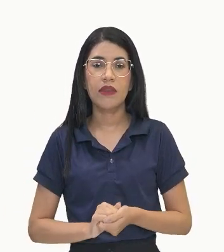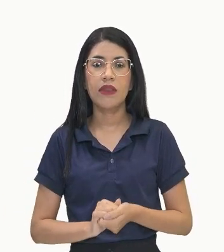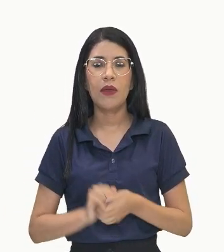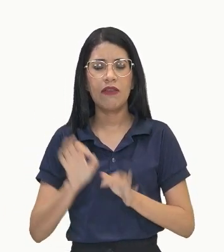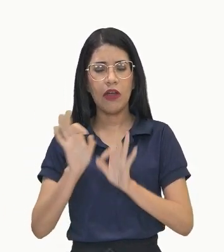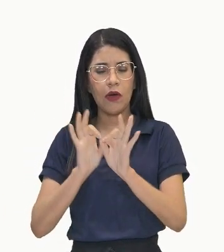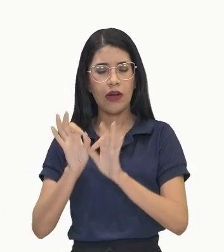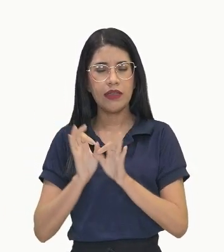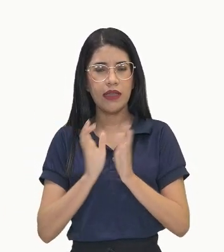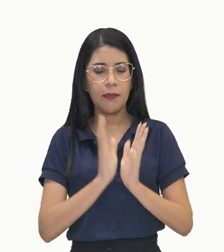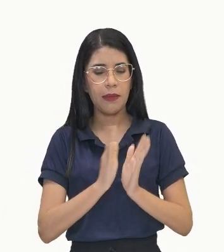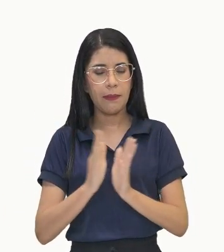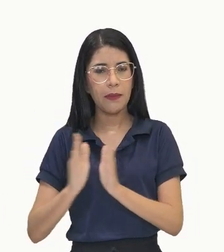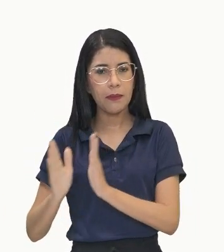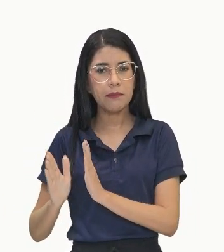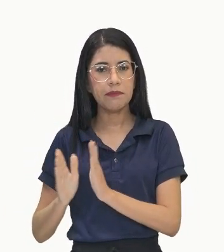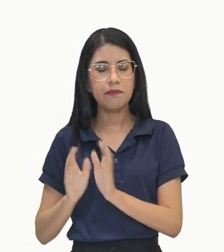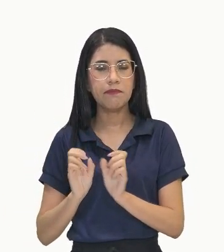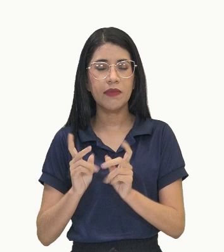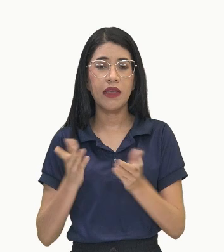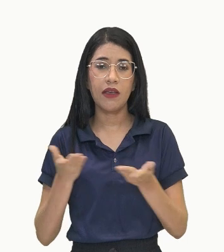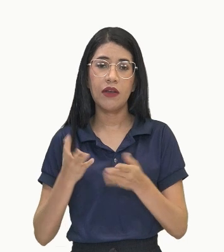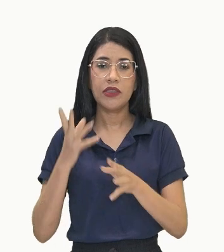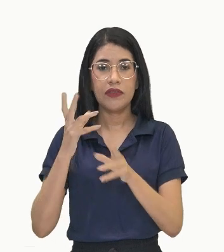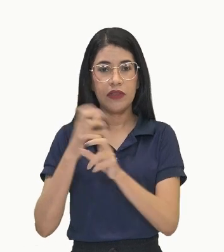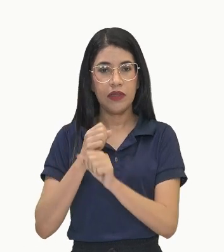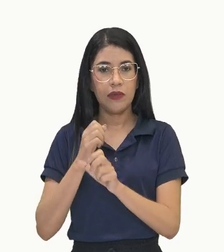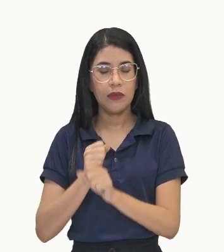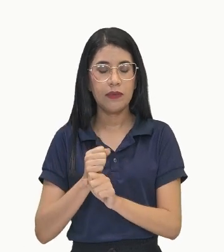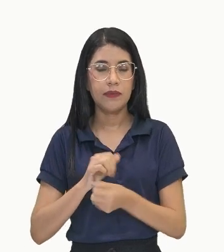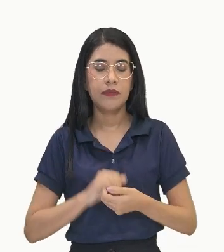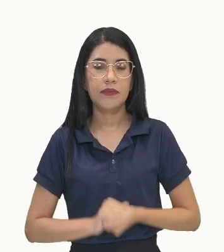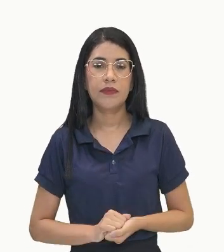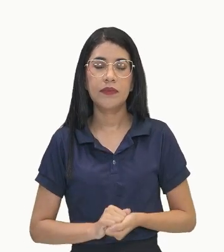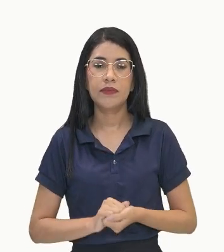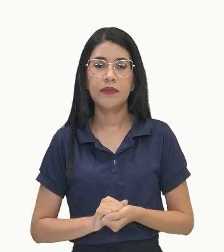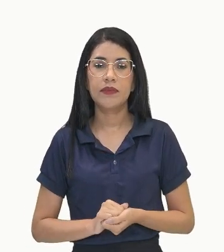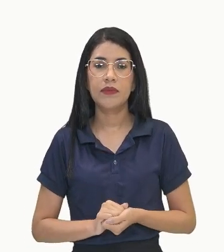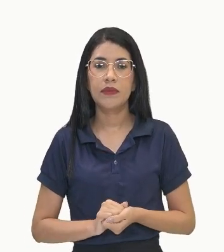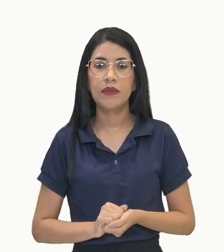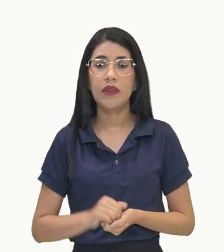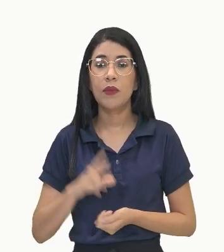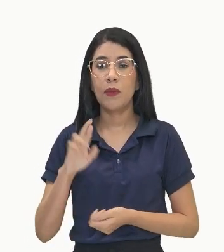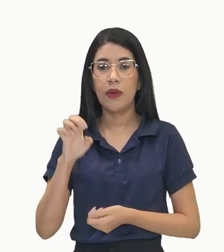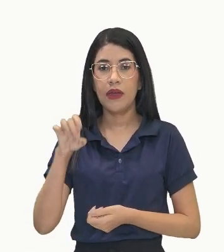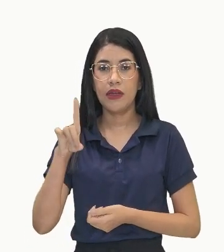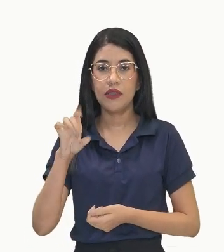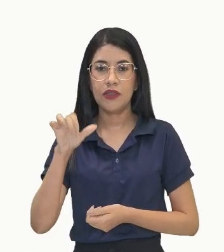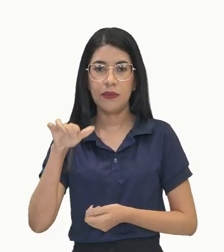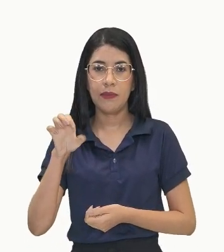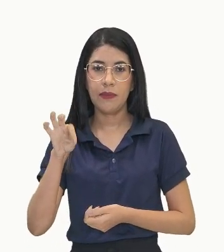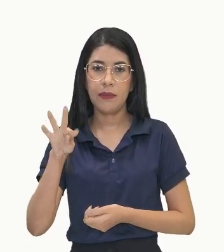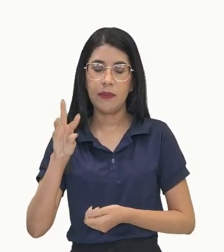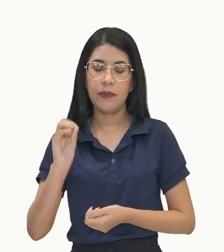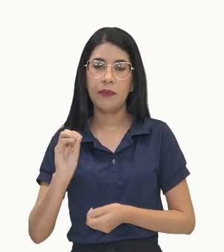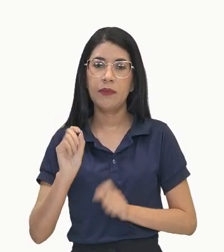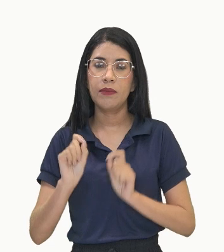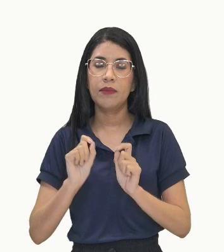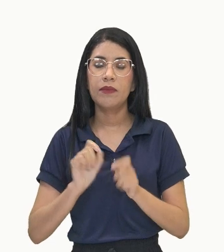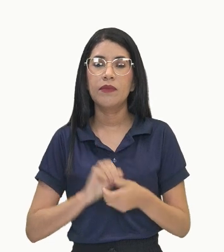direitinho. Mas vamos lá fazer o cálculo aqui. Então, novamente, o rendimento